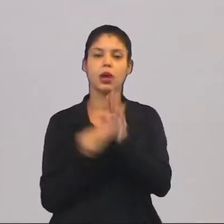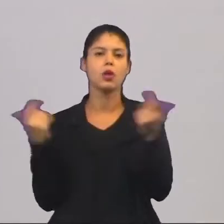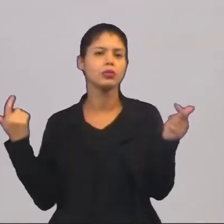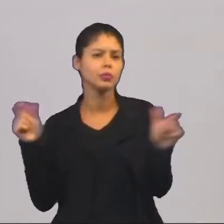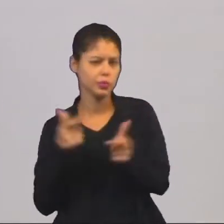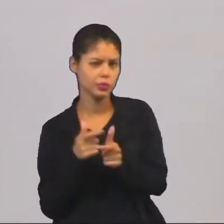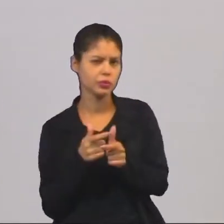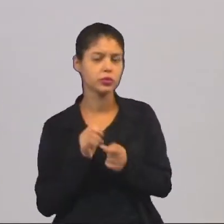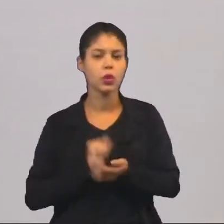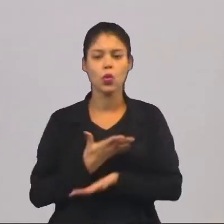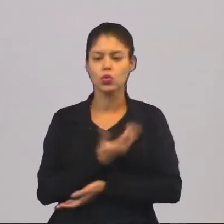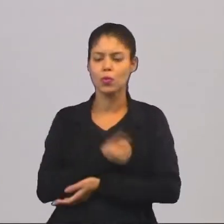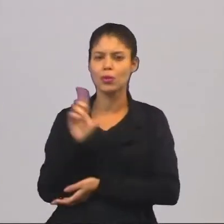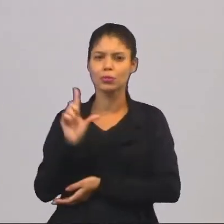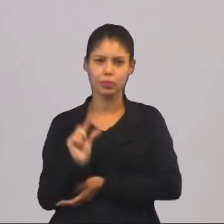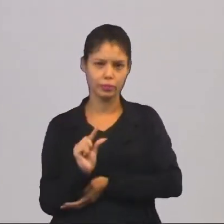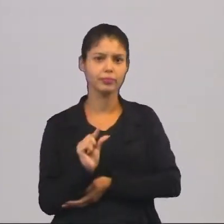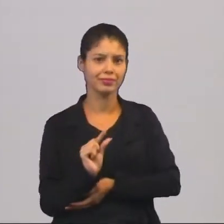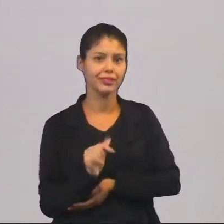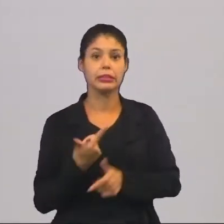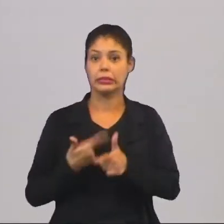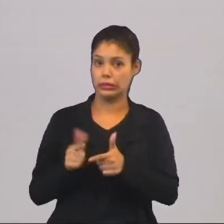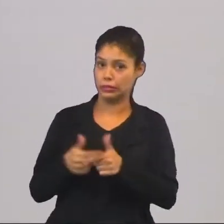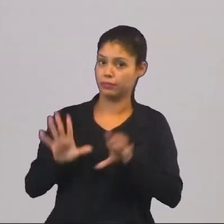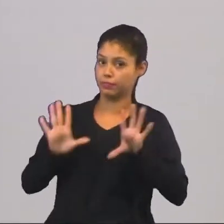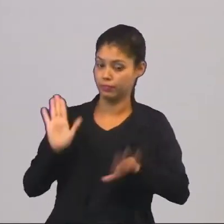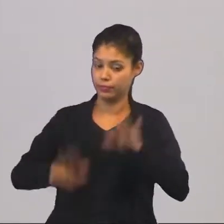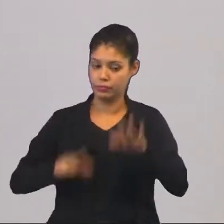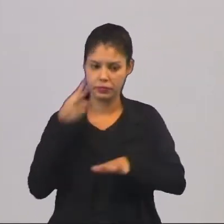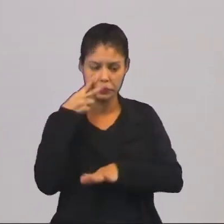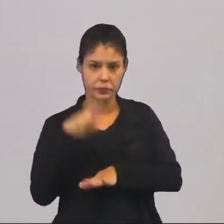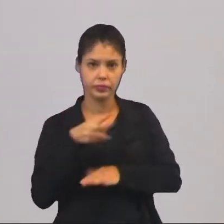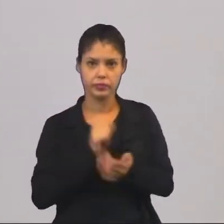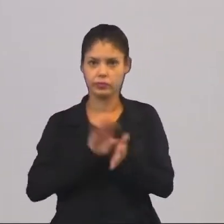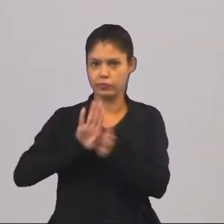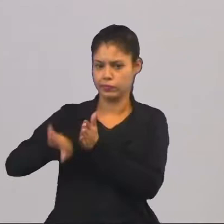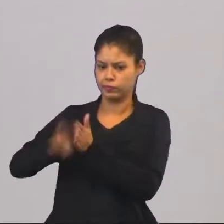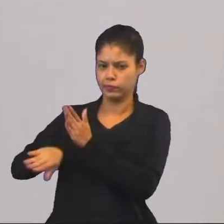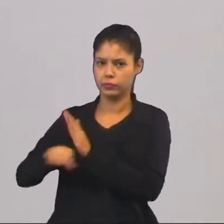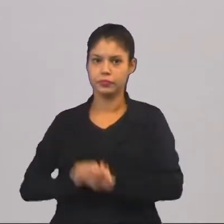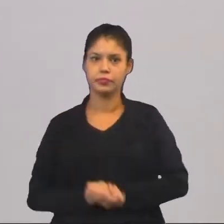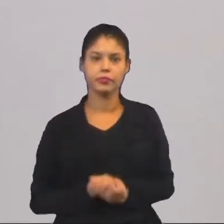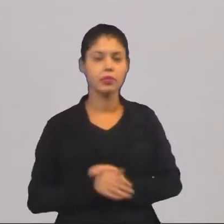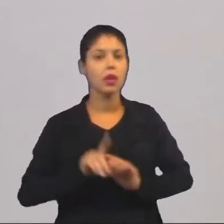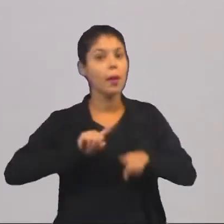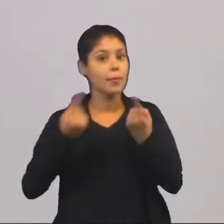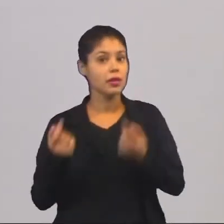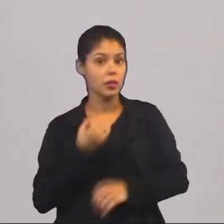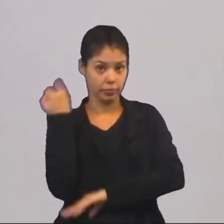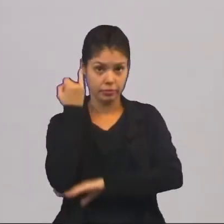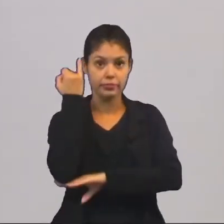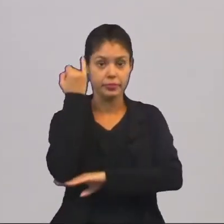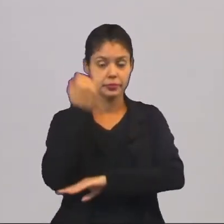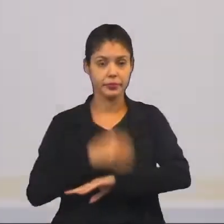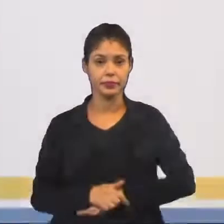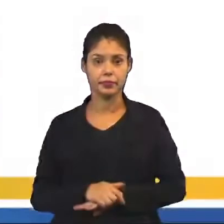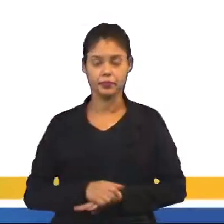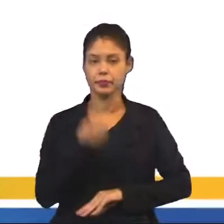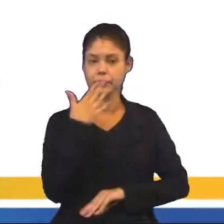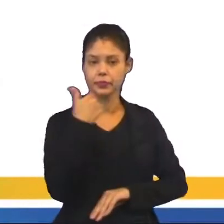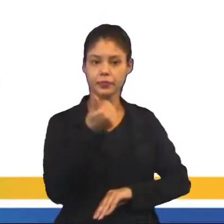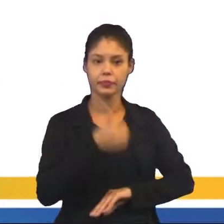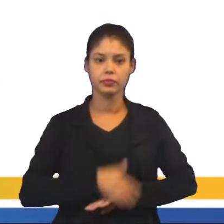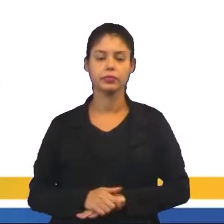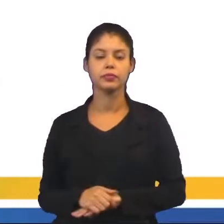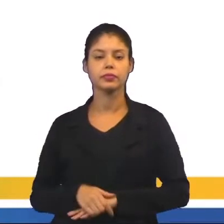os menores que são os problemas. Às vezes a gente olha para eles, não, deixa passar. Mas eles são os mais importantes. Tudo